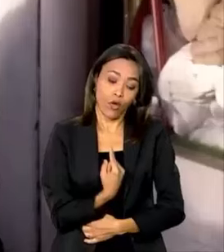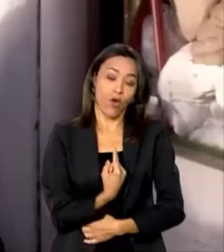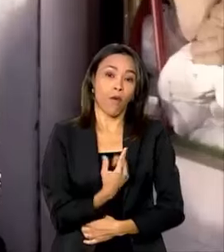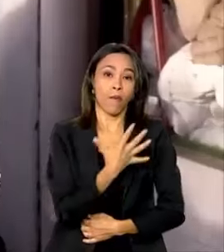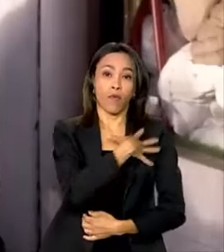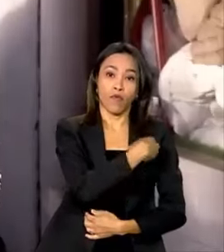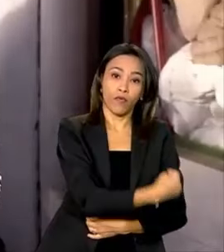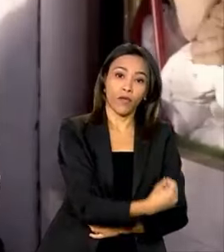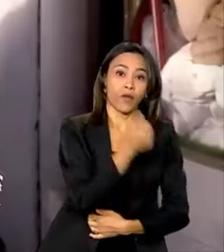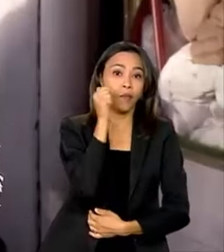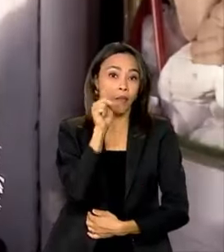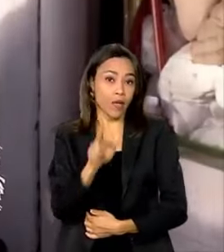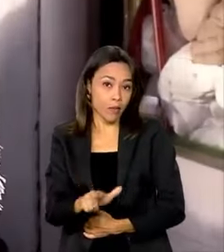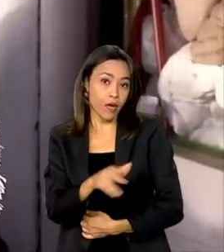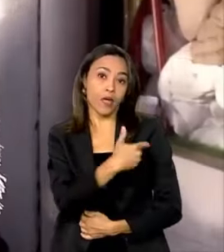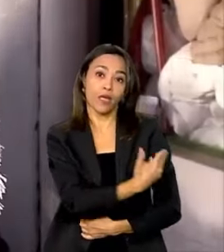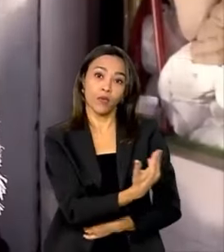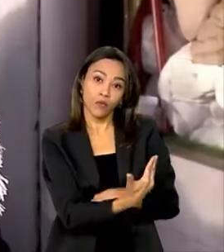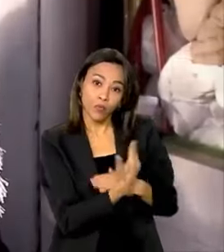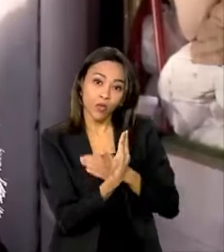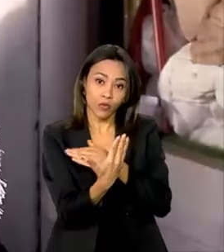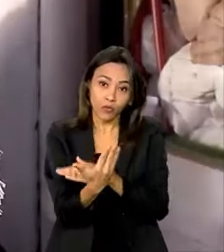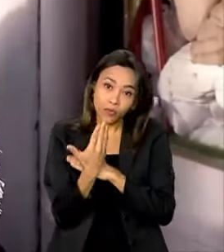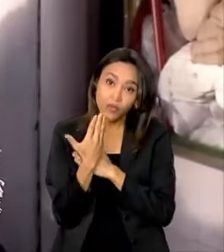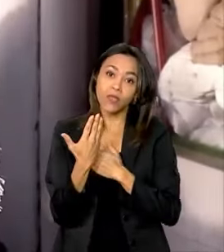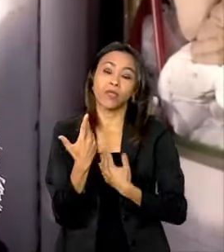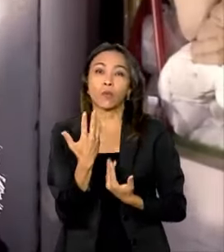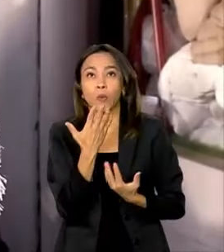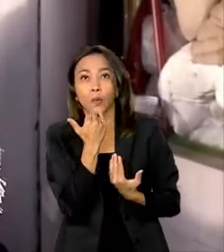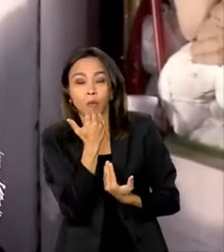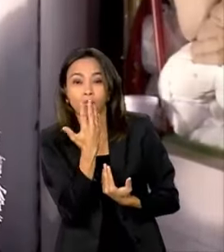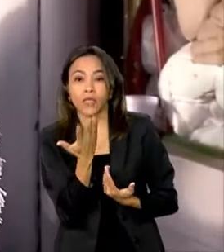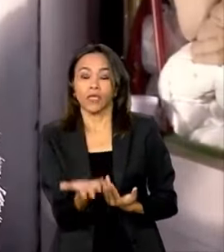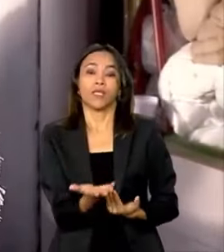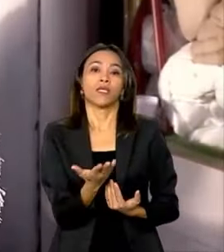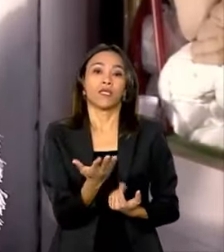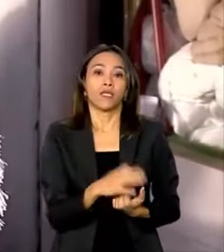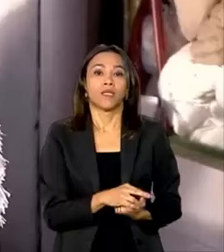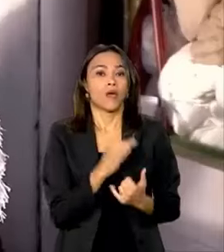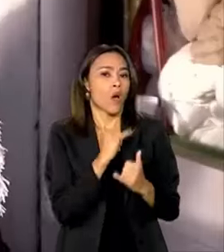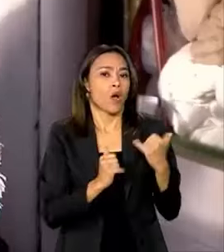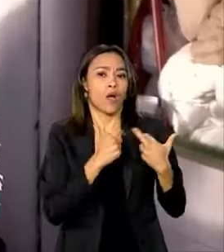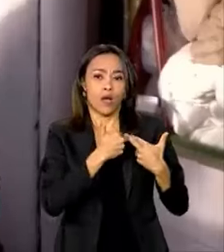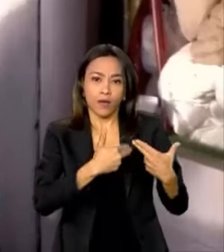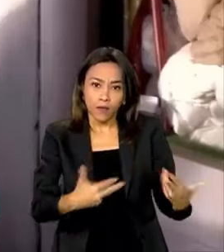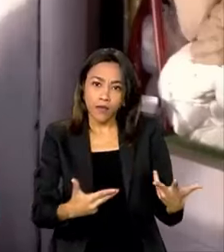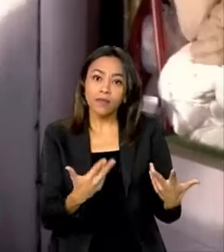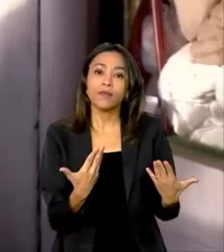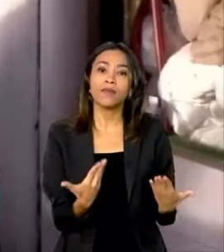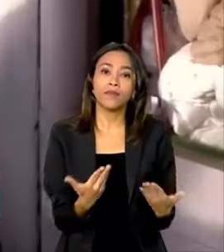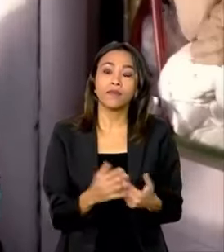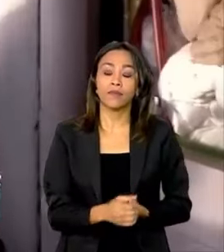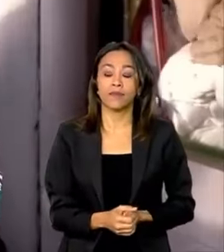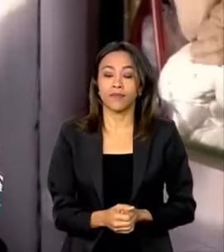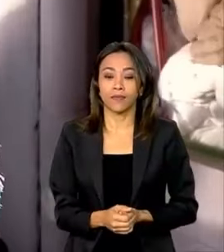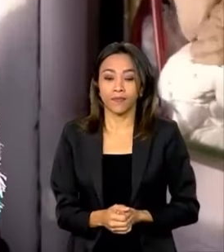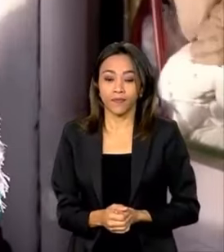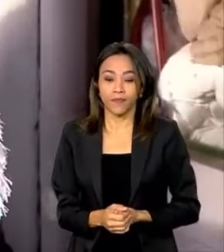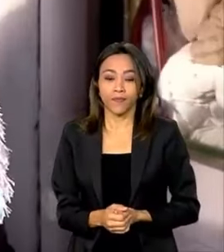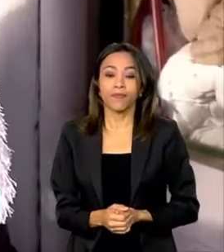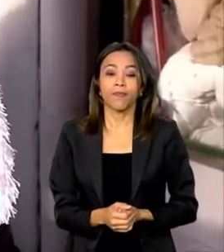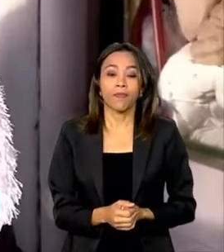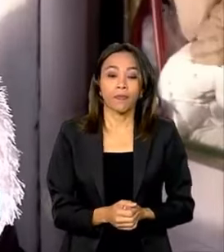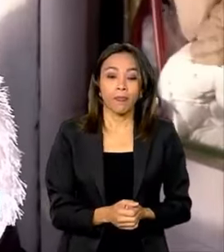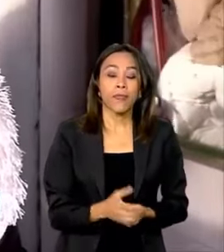irmão que que me ajudando né na comida alguma coisa